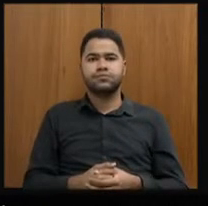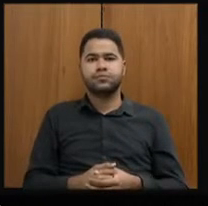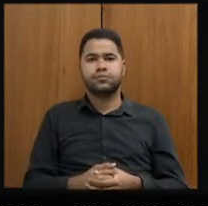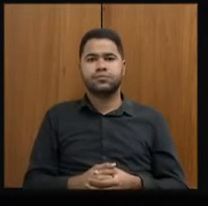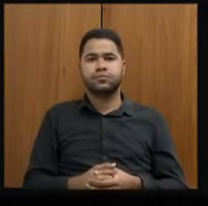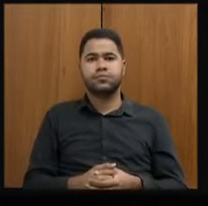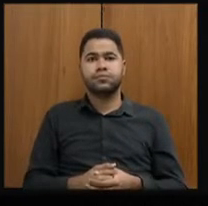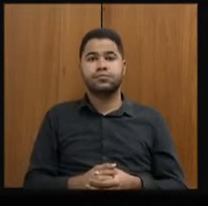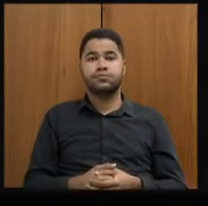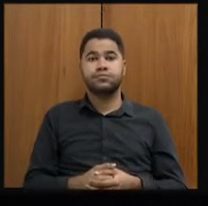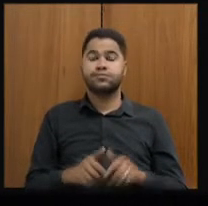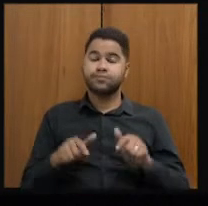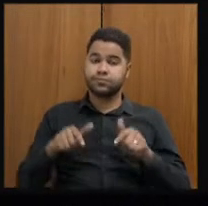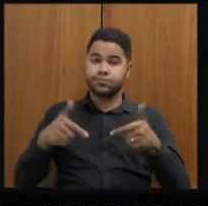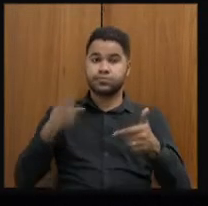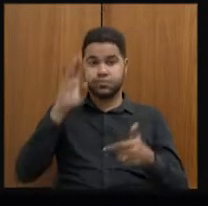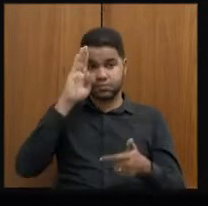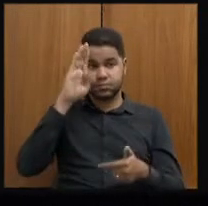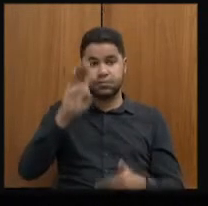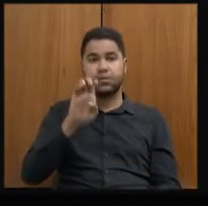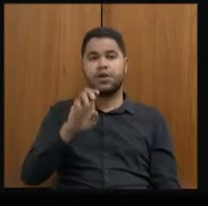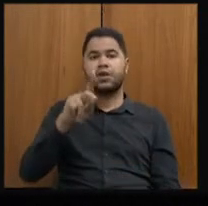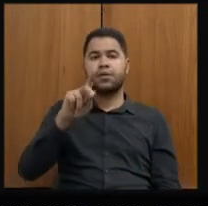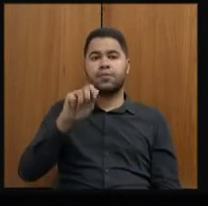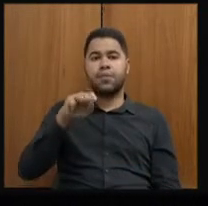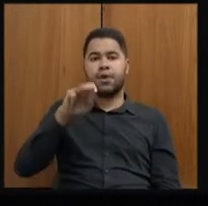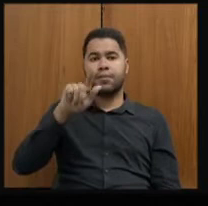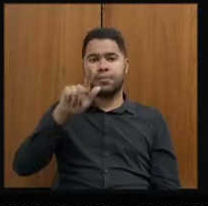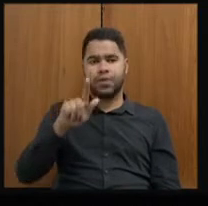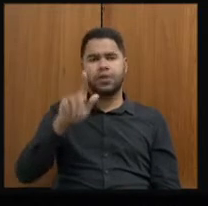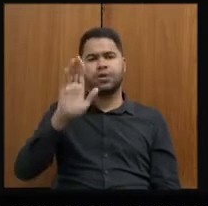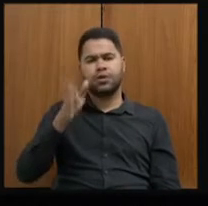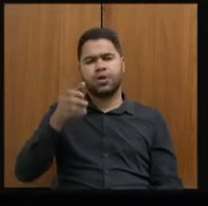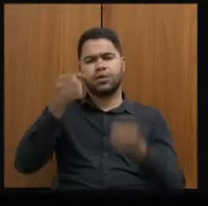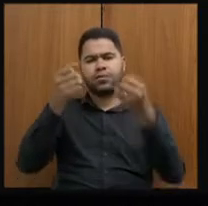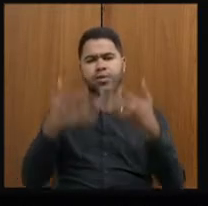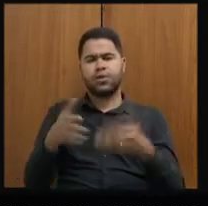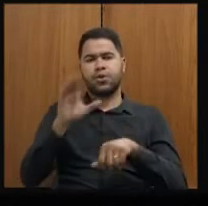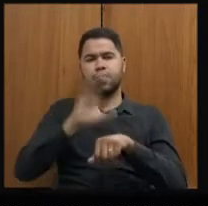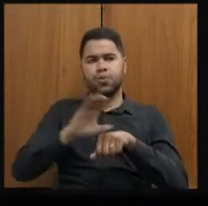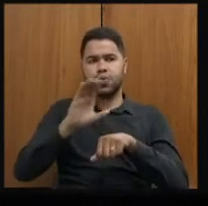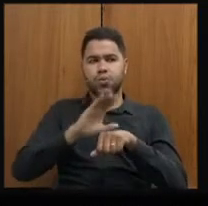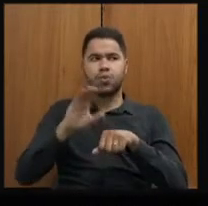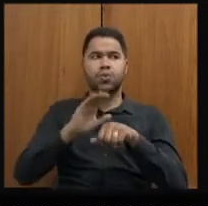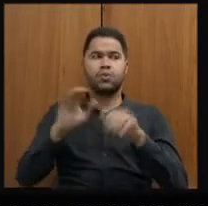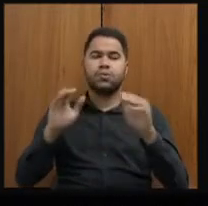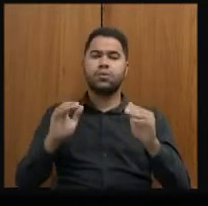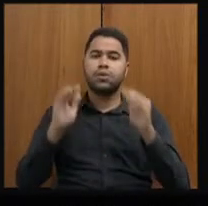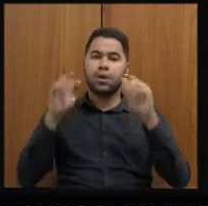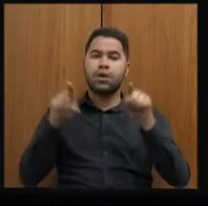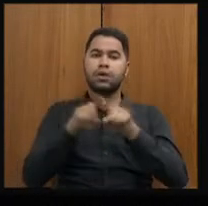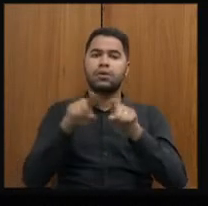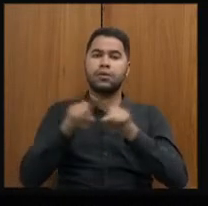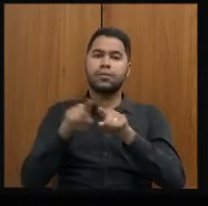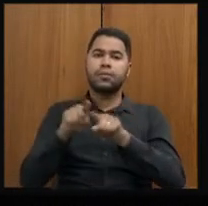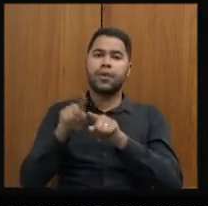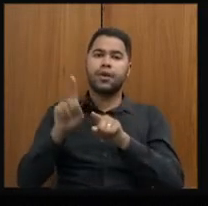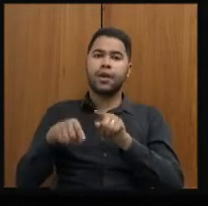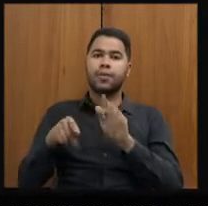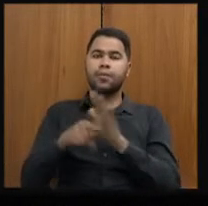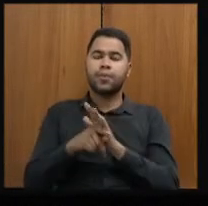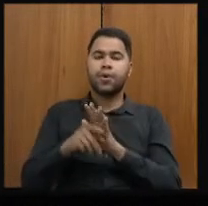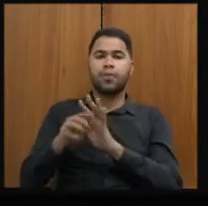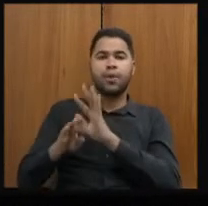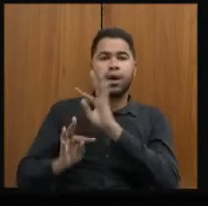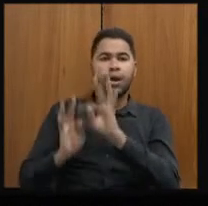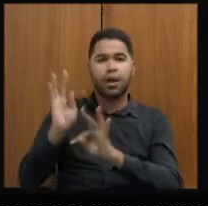bom ações das placas é para amiga ainda eu falei aqui do curso superior já e falei da transferência de difusão